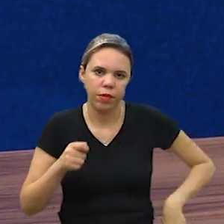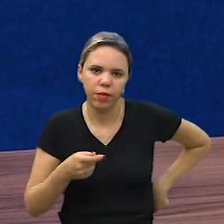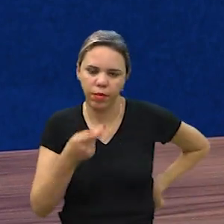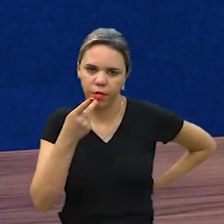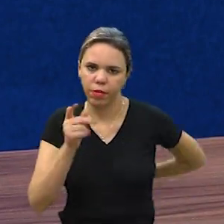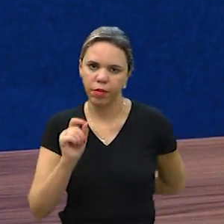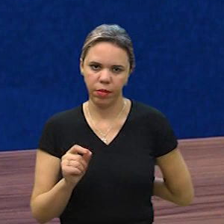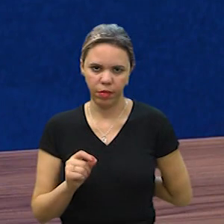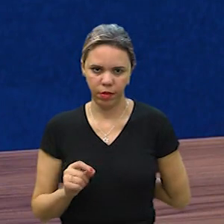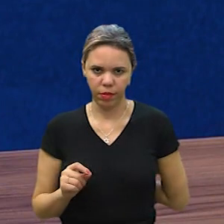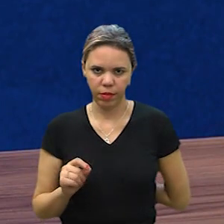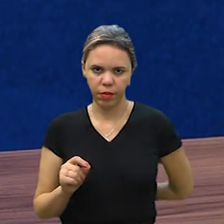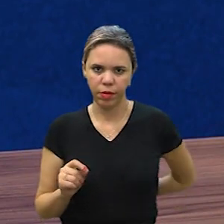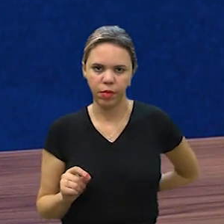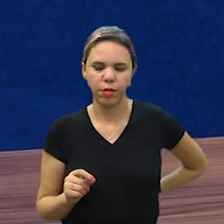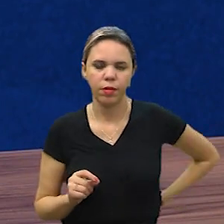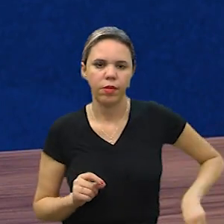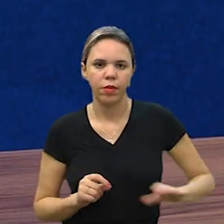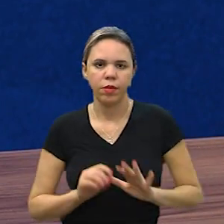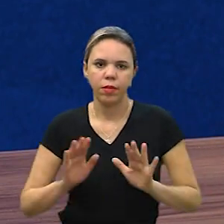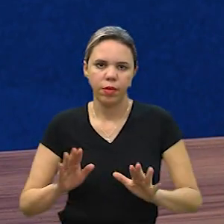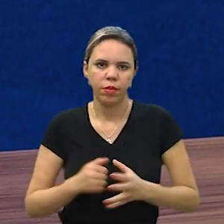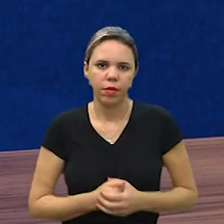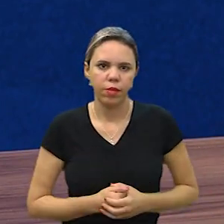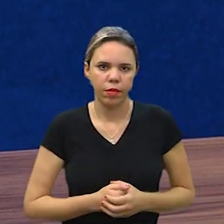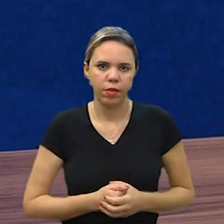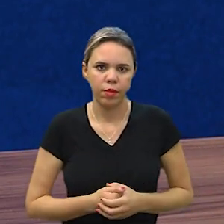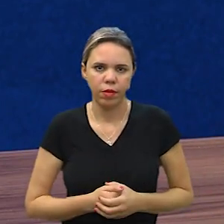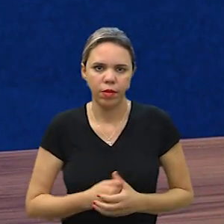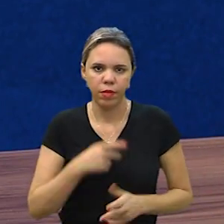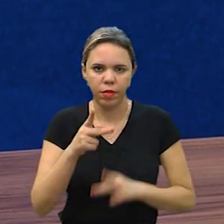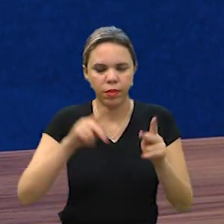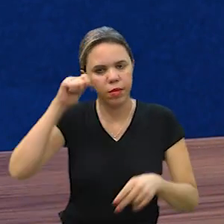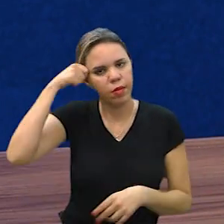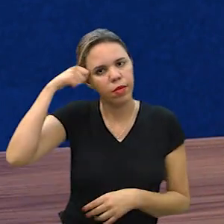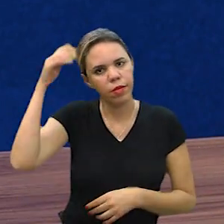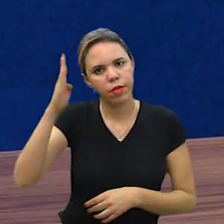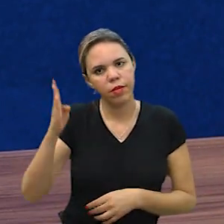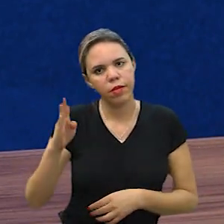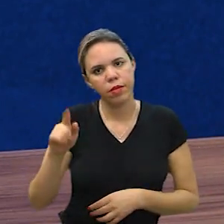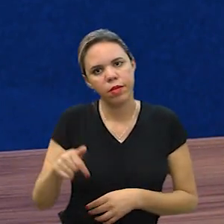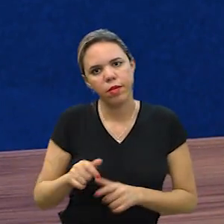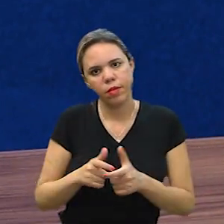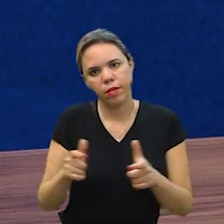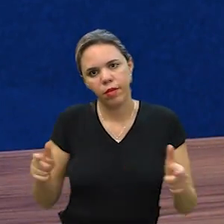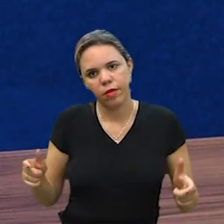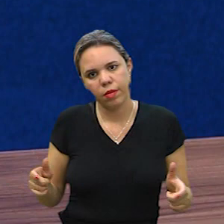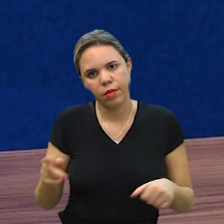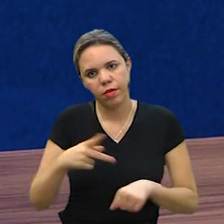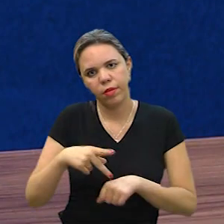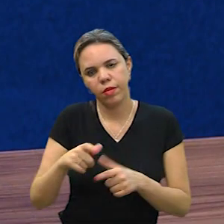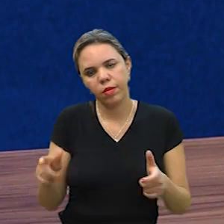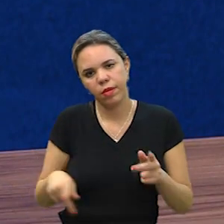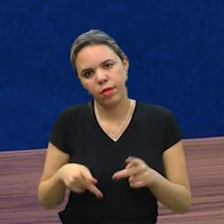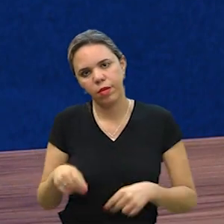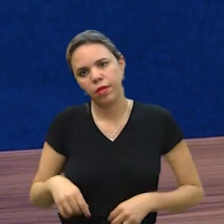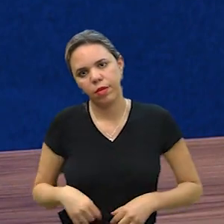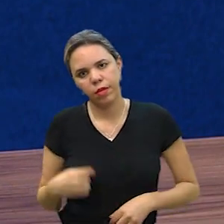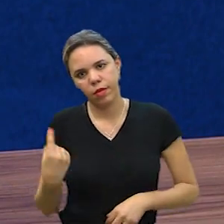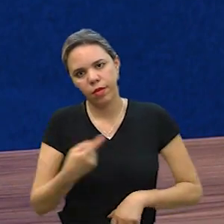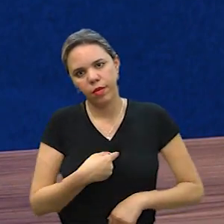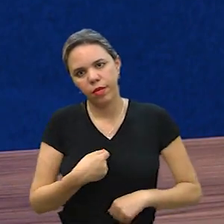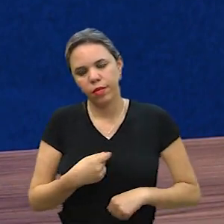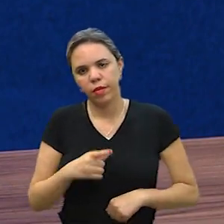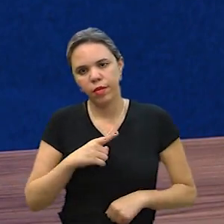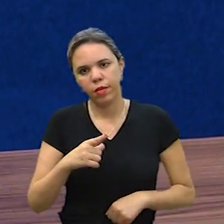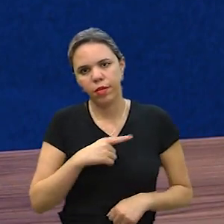entrevista, mencionou que, apesar dos afro-brasileiros ser a maior parte do país, né,